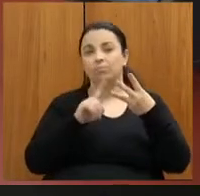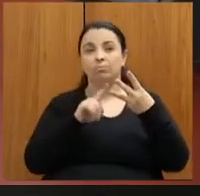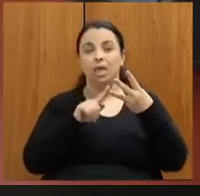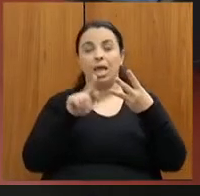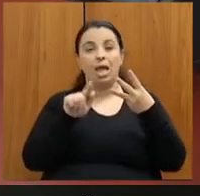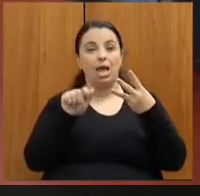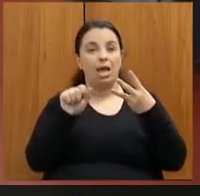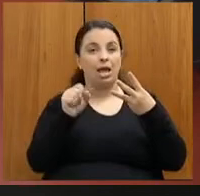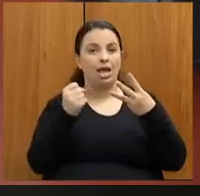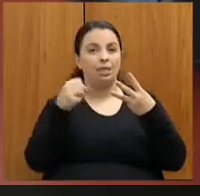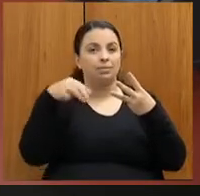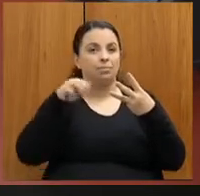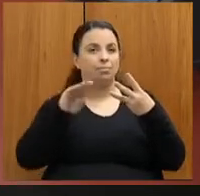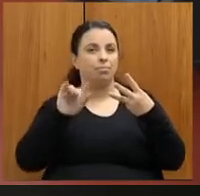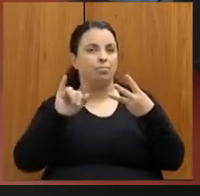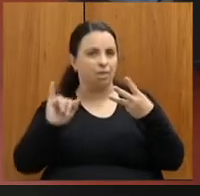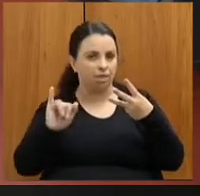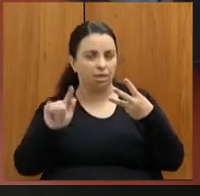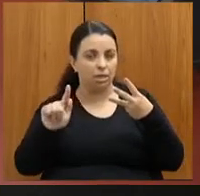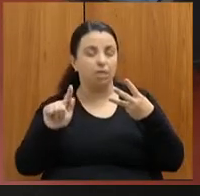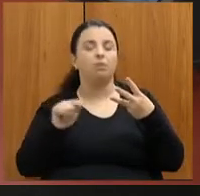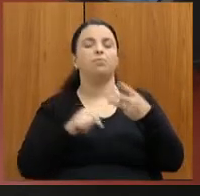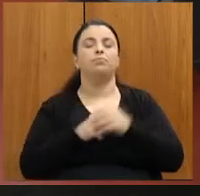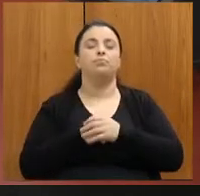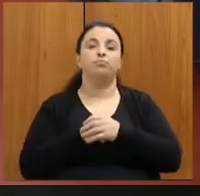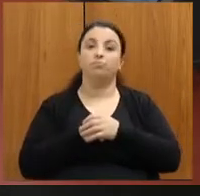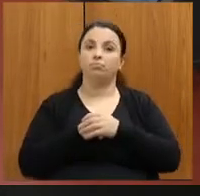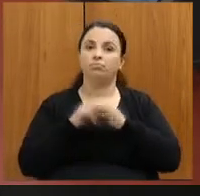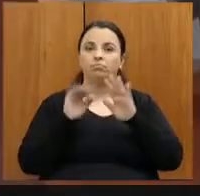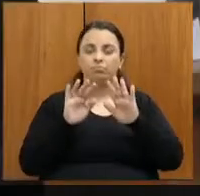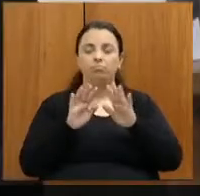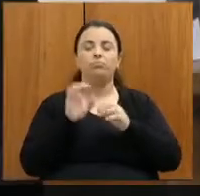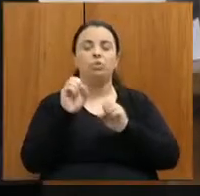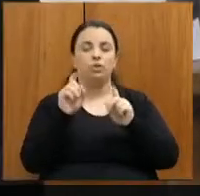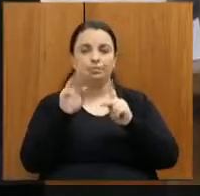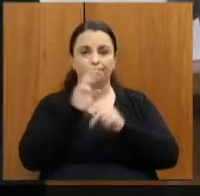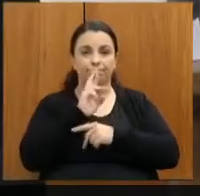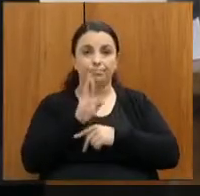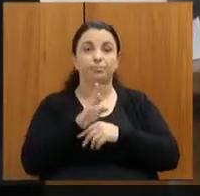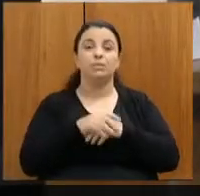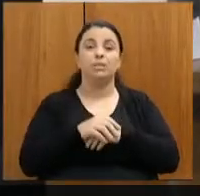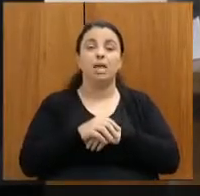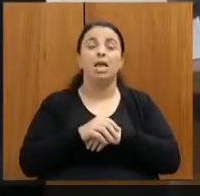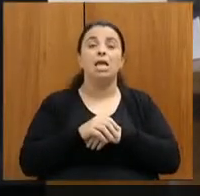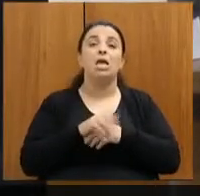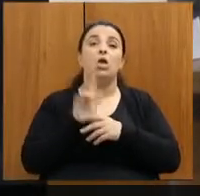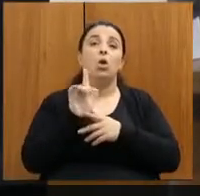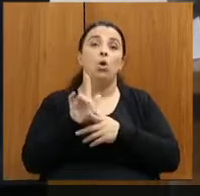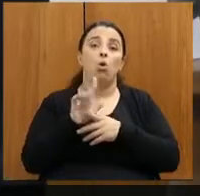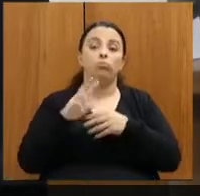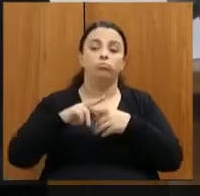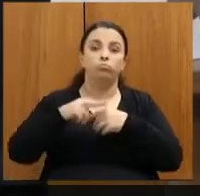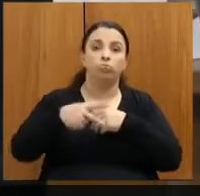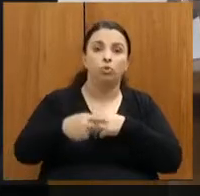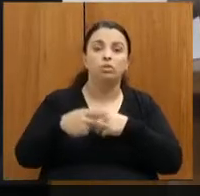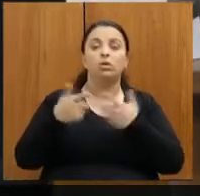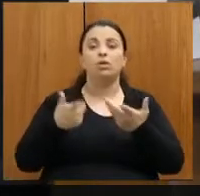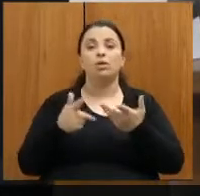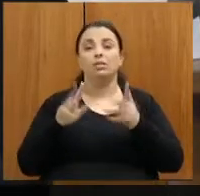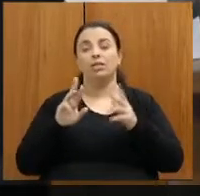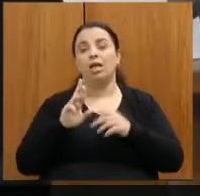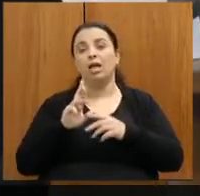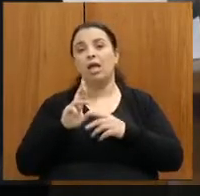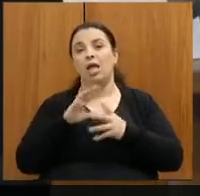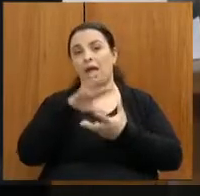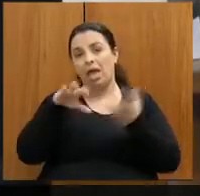bom obrigado então Deputado é o efeito da reforma da previdênci áreas sob a ótica de arrecadação de contribuição